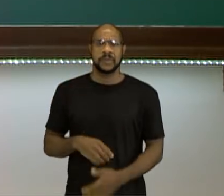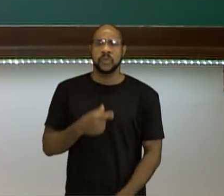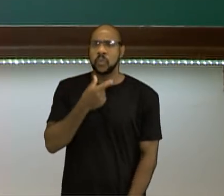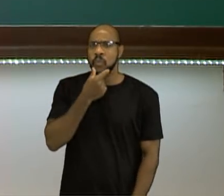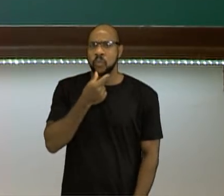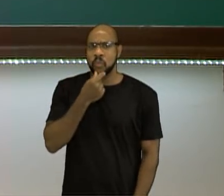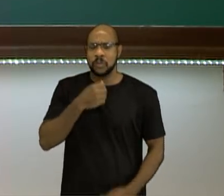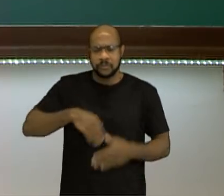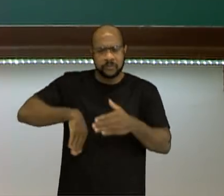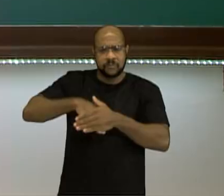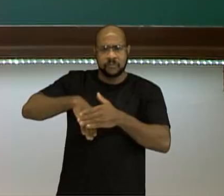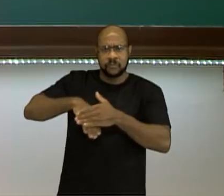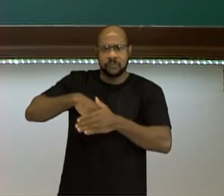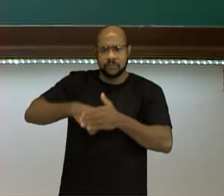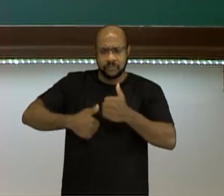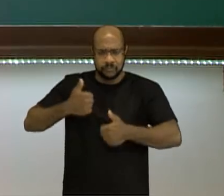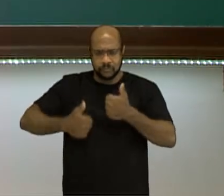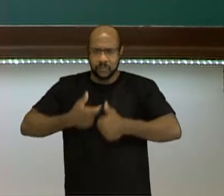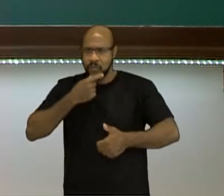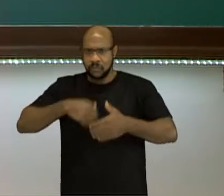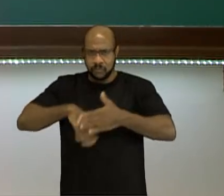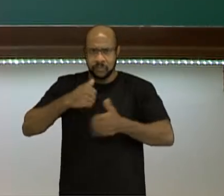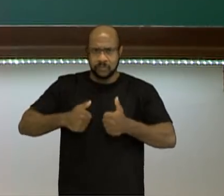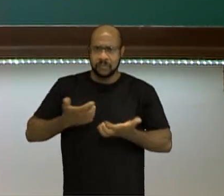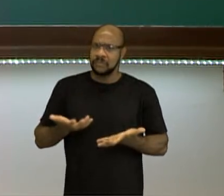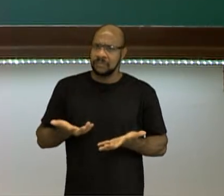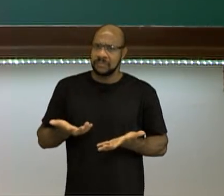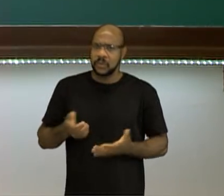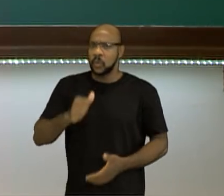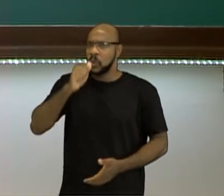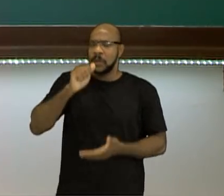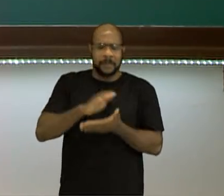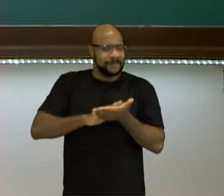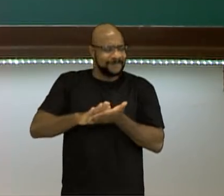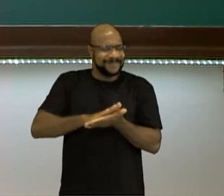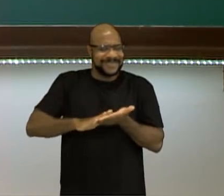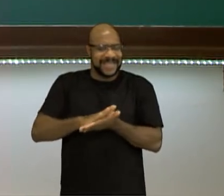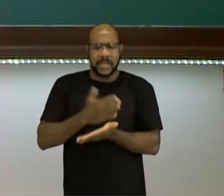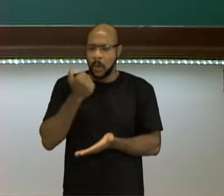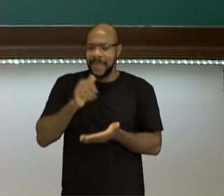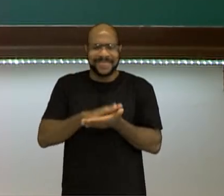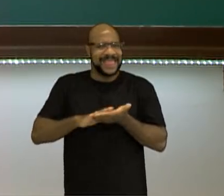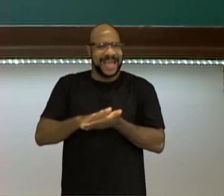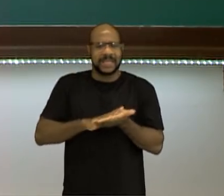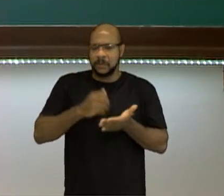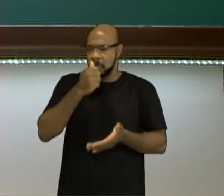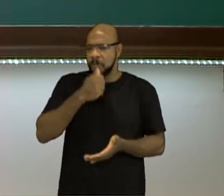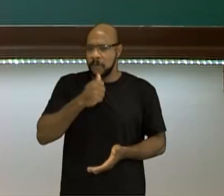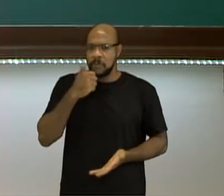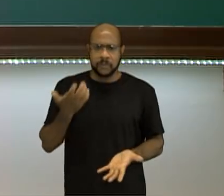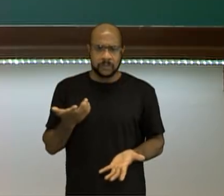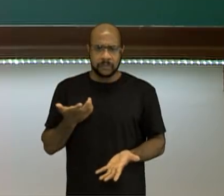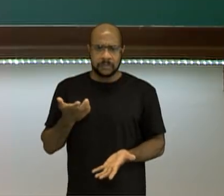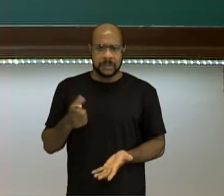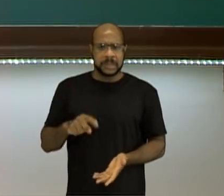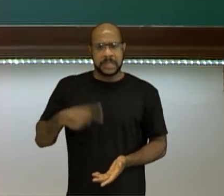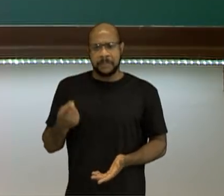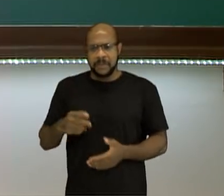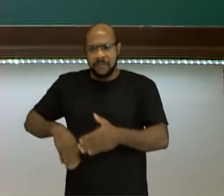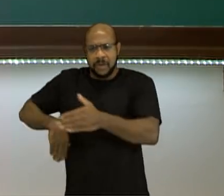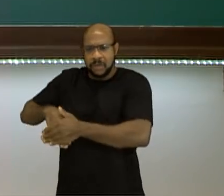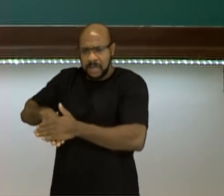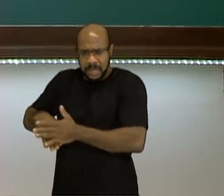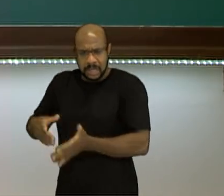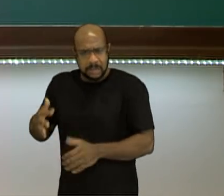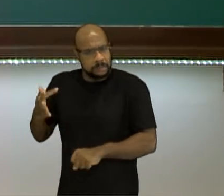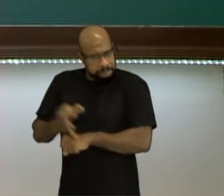sem comer, sem beber, será que ele vai ser afetado de alguma maneira? Pensa você. Você vai lá, você não é um atleta de ponta, você não